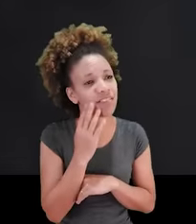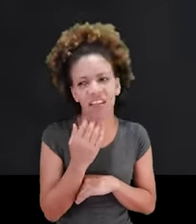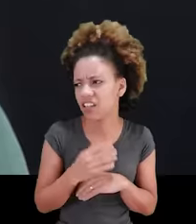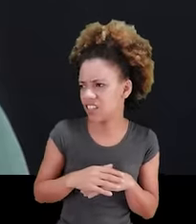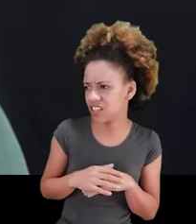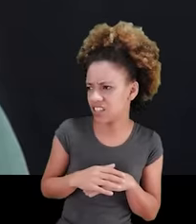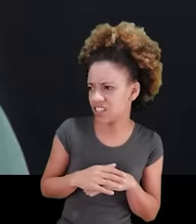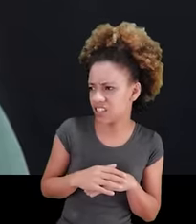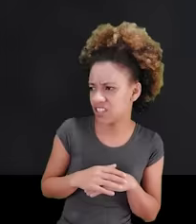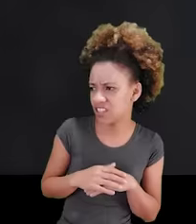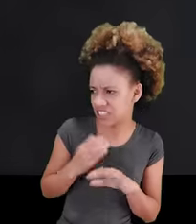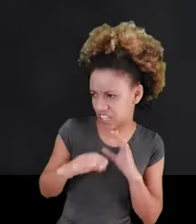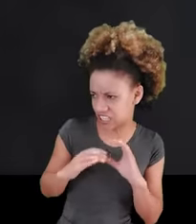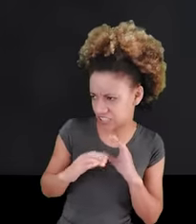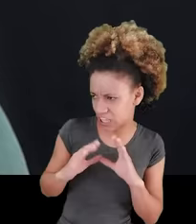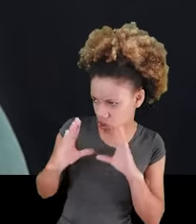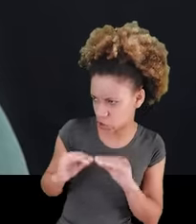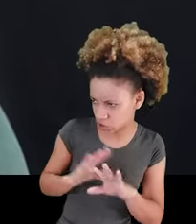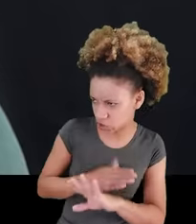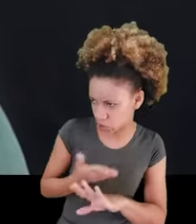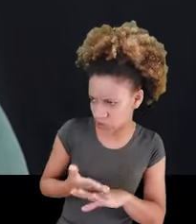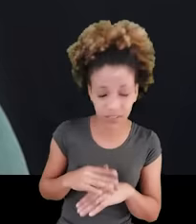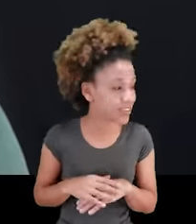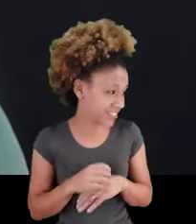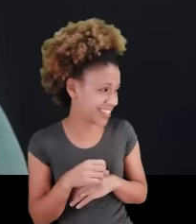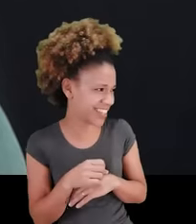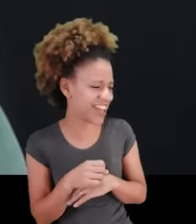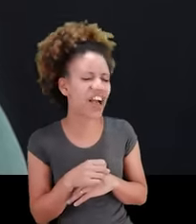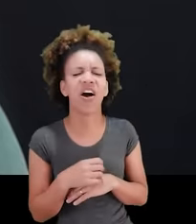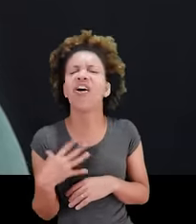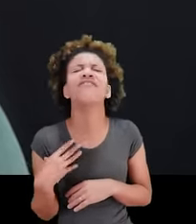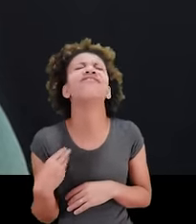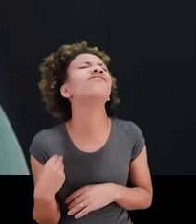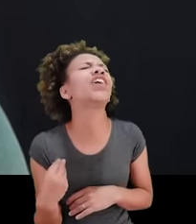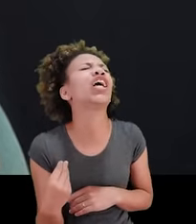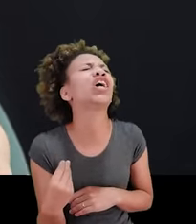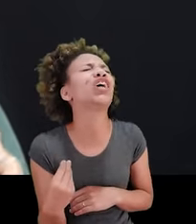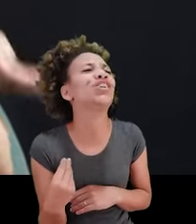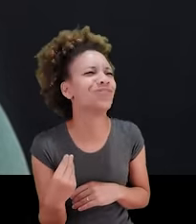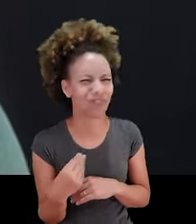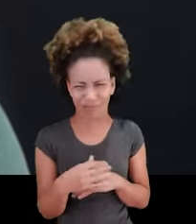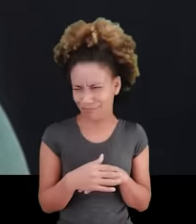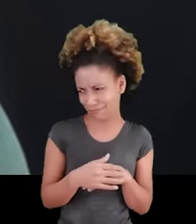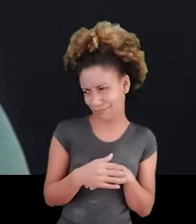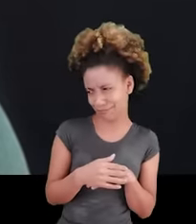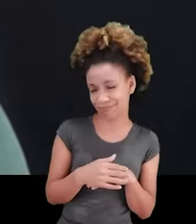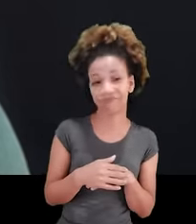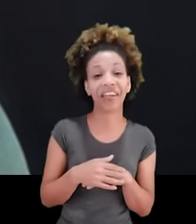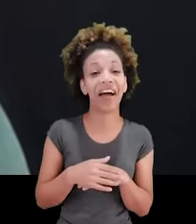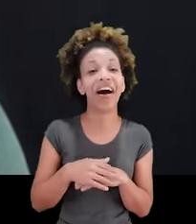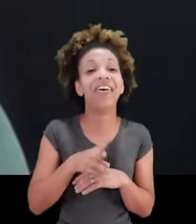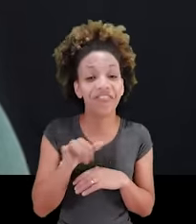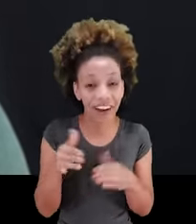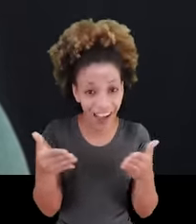toda? Sei. Eu serei o filho do recluso. Filho, ó. Vão agora no